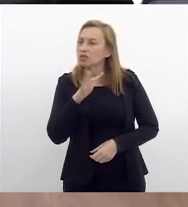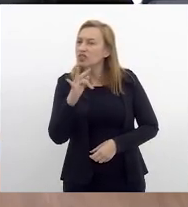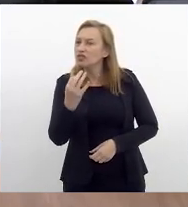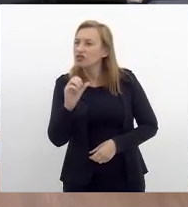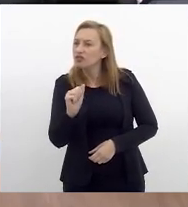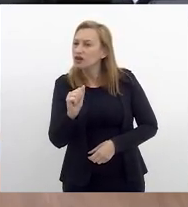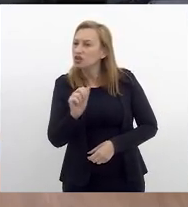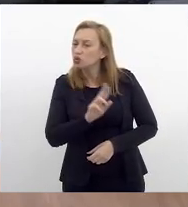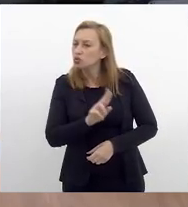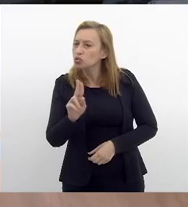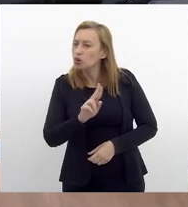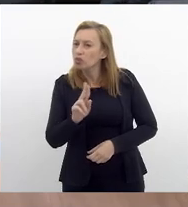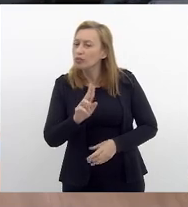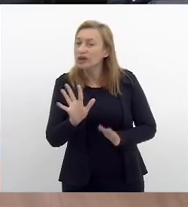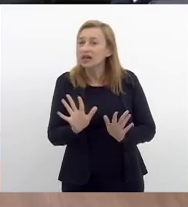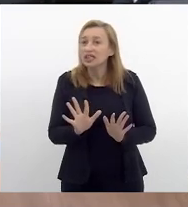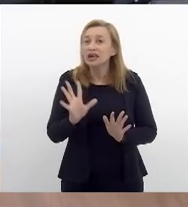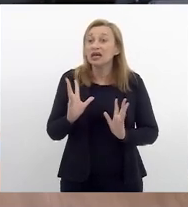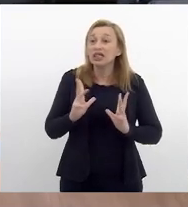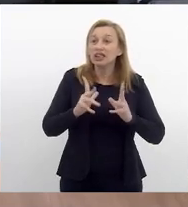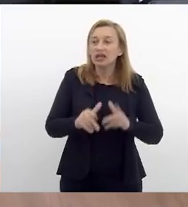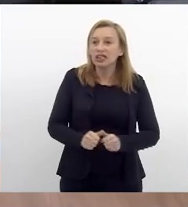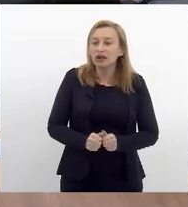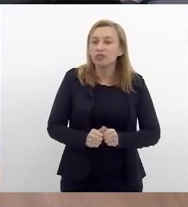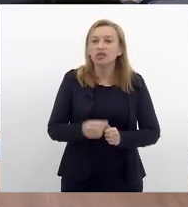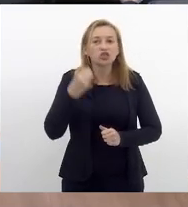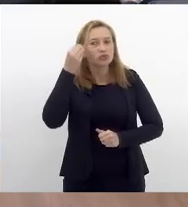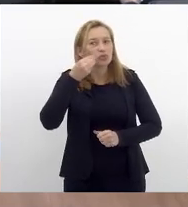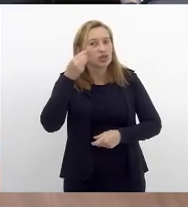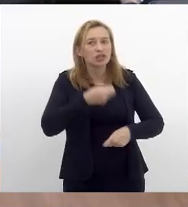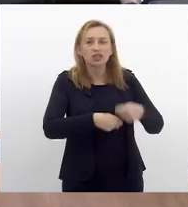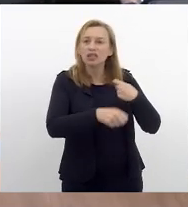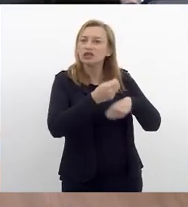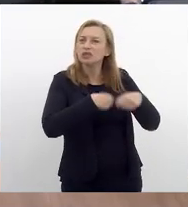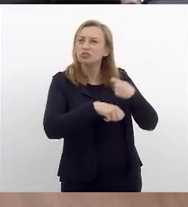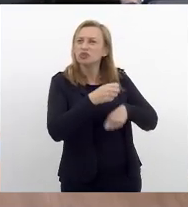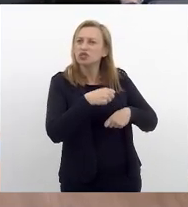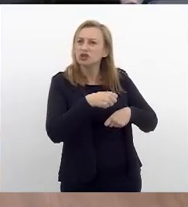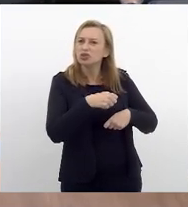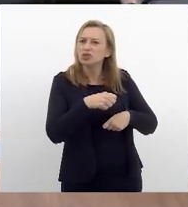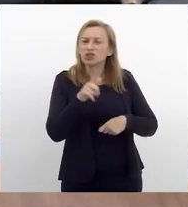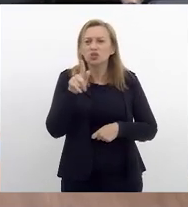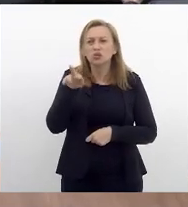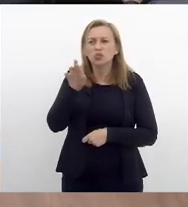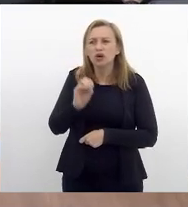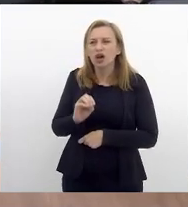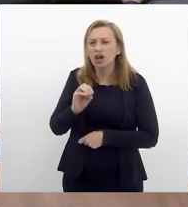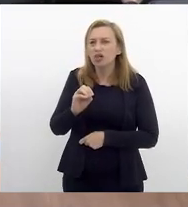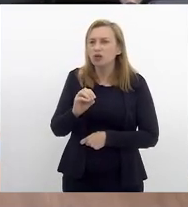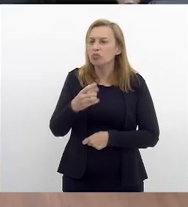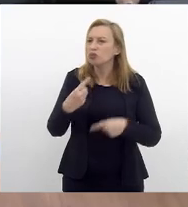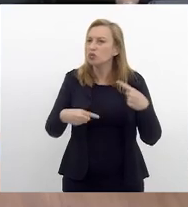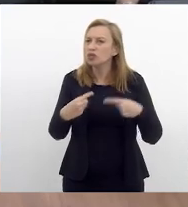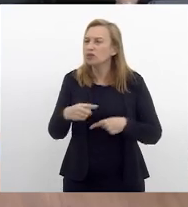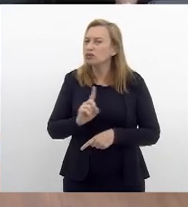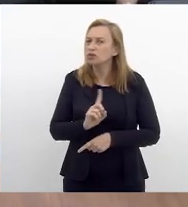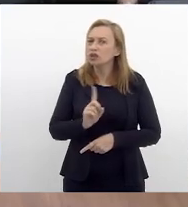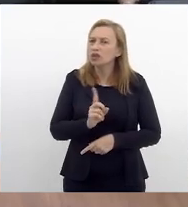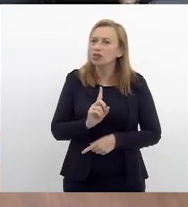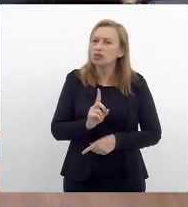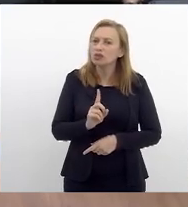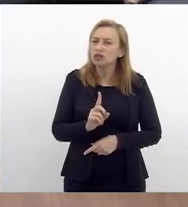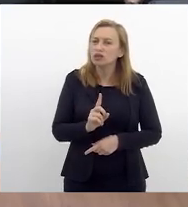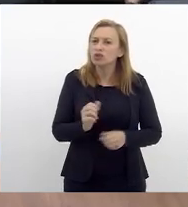e no currículo dele tem experiência administrativa. Ele não teve cargo político, nem participou